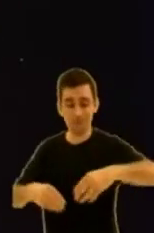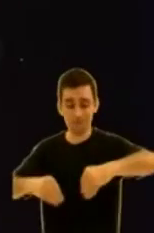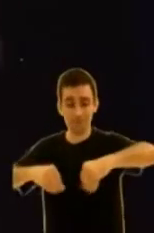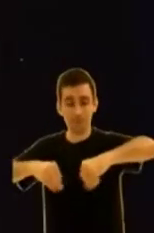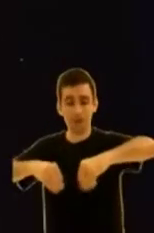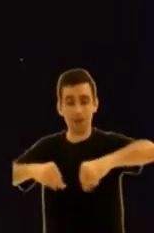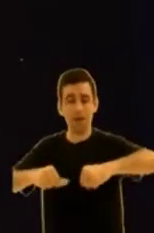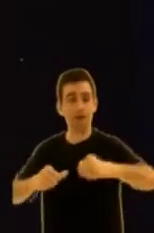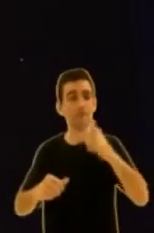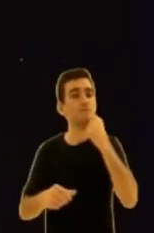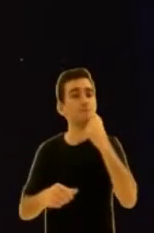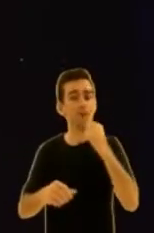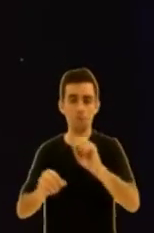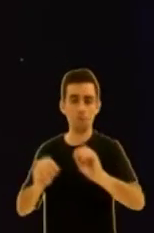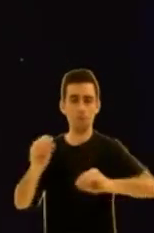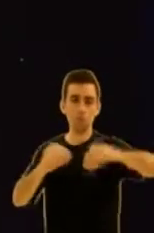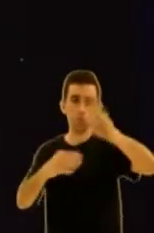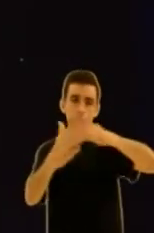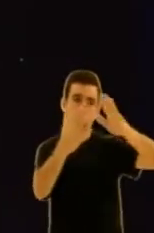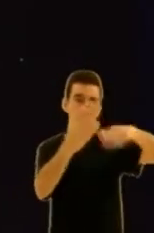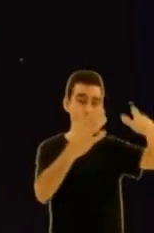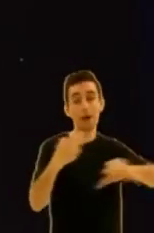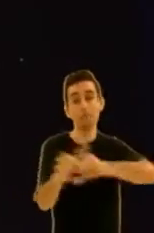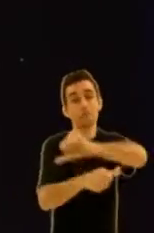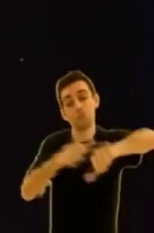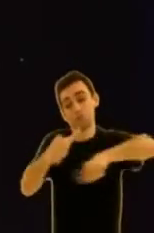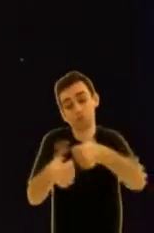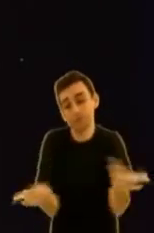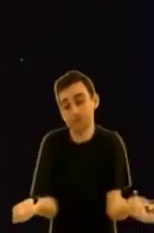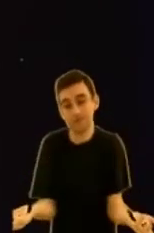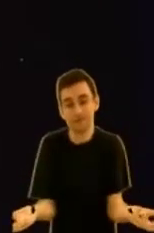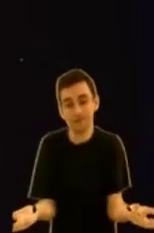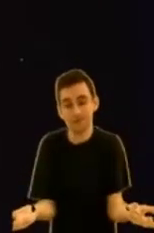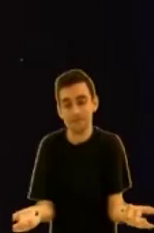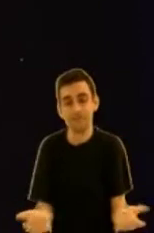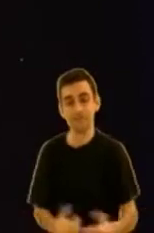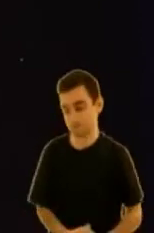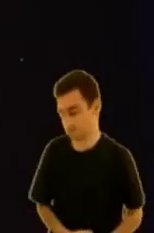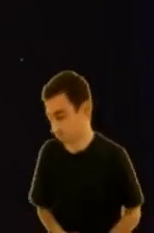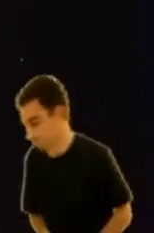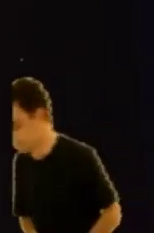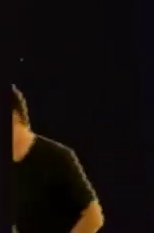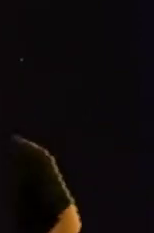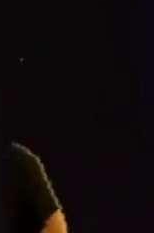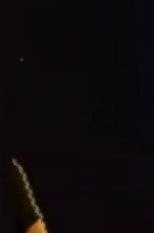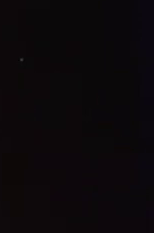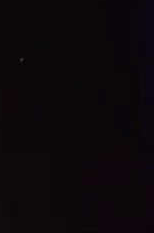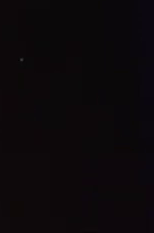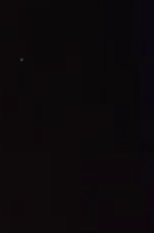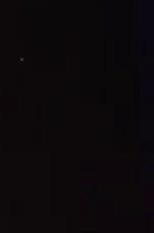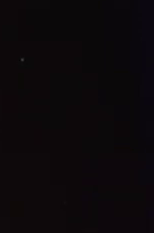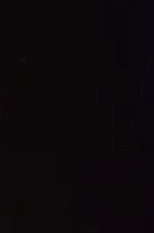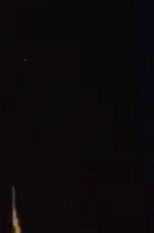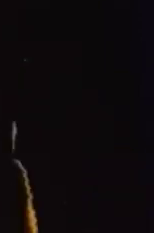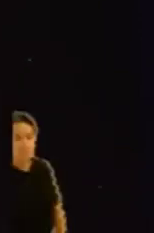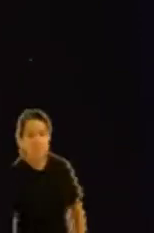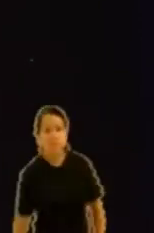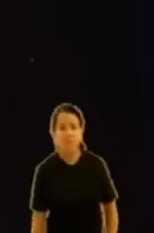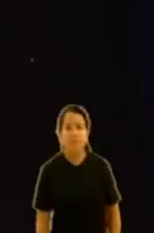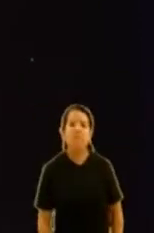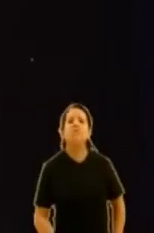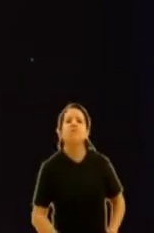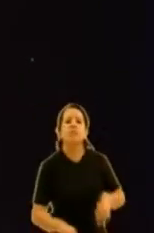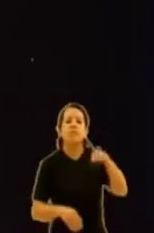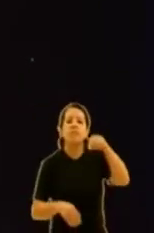sim não tivesse nada de plástico numa unidade. Então, essas creches que estão sendo construídas, essas pró-infâncias,